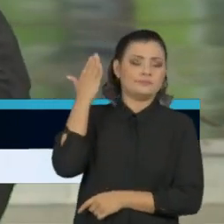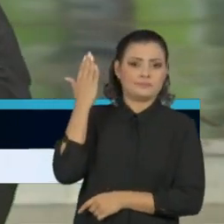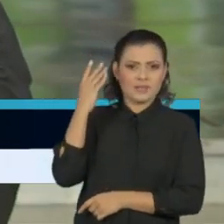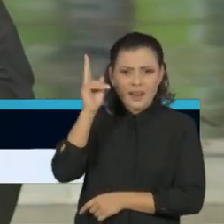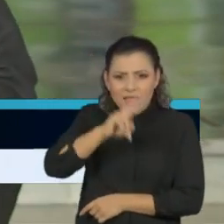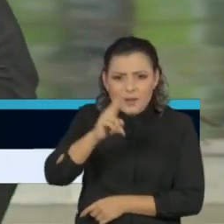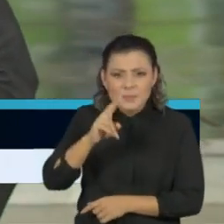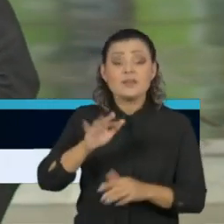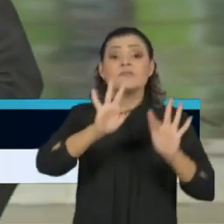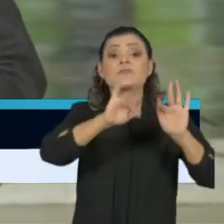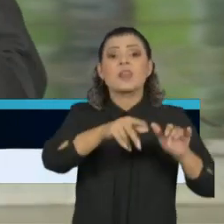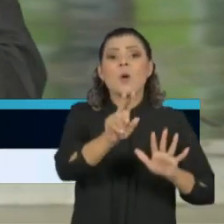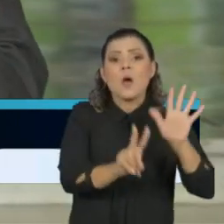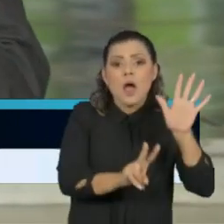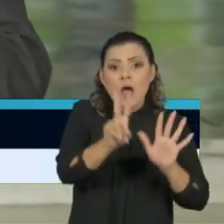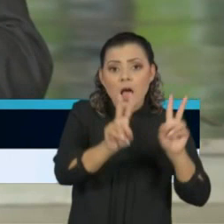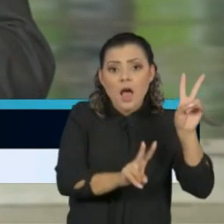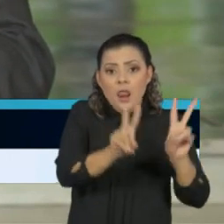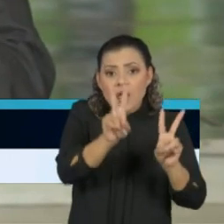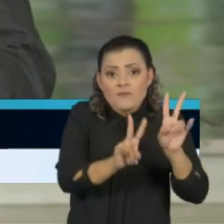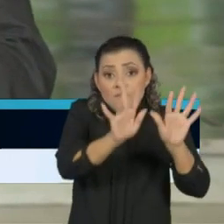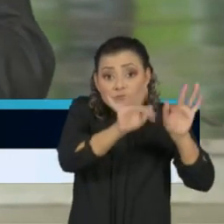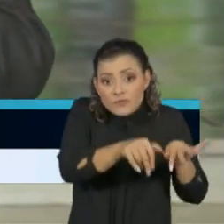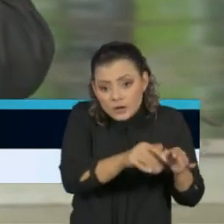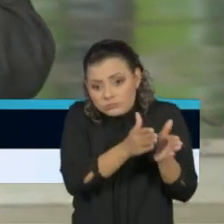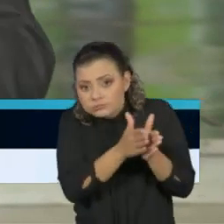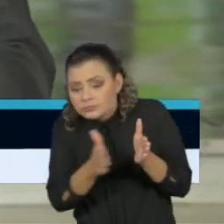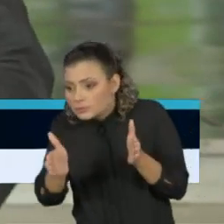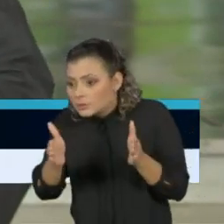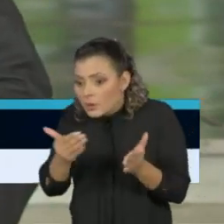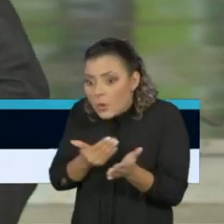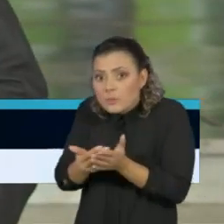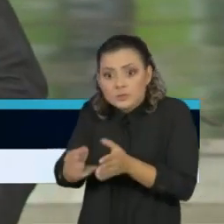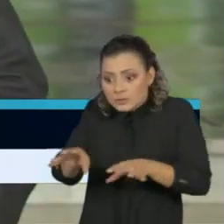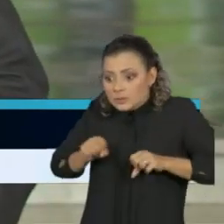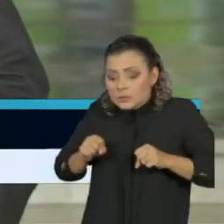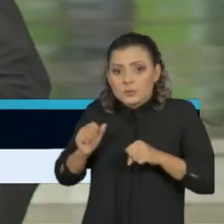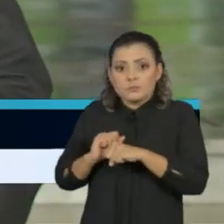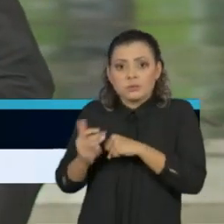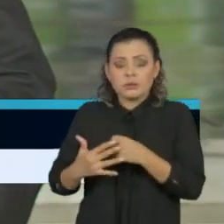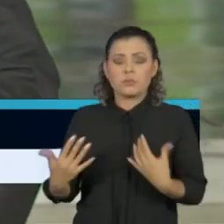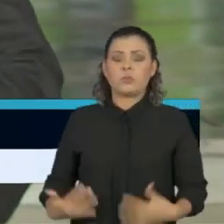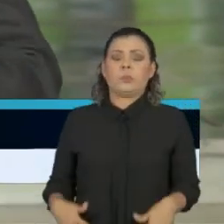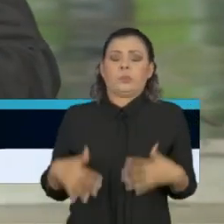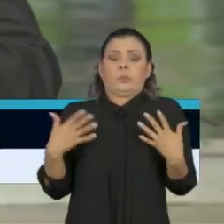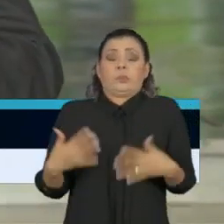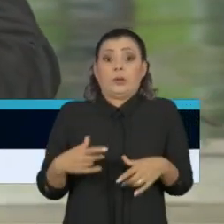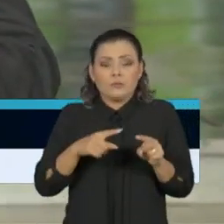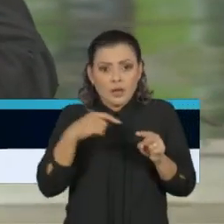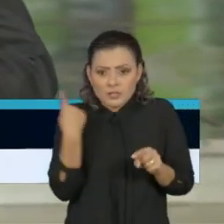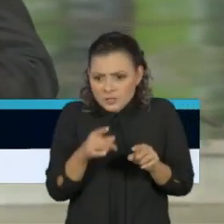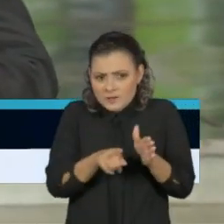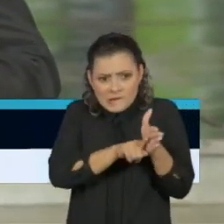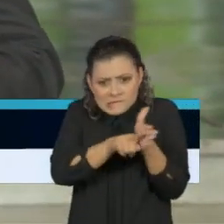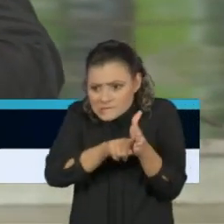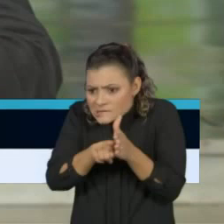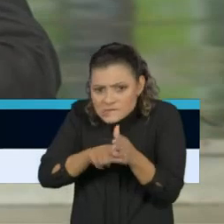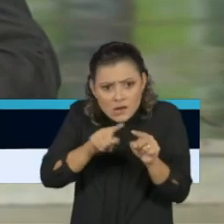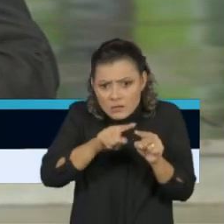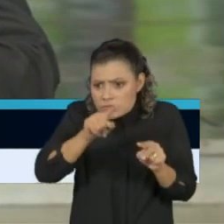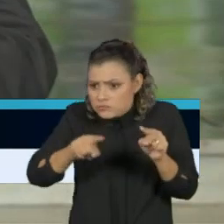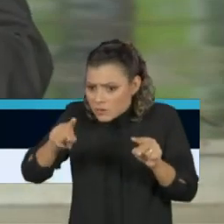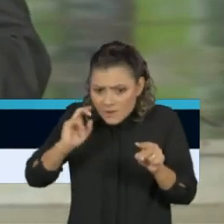cinzas, nós já ficamos observando e tabelando e plotando em gráficos para que a gente possa ter